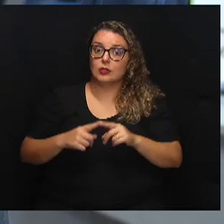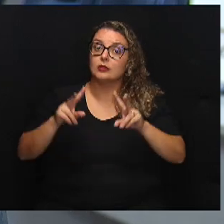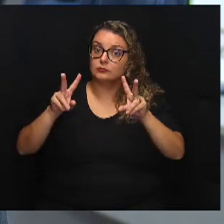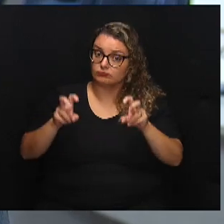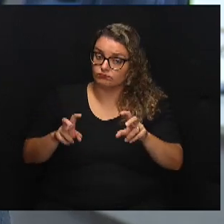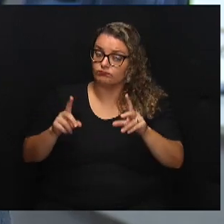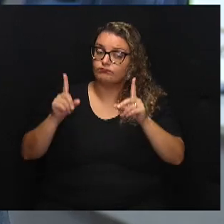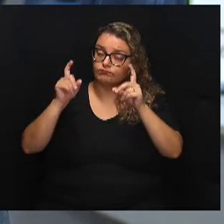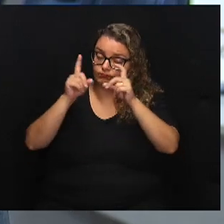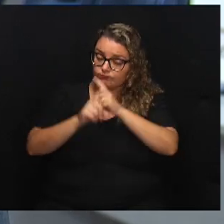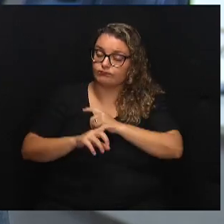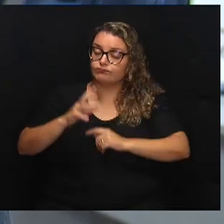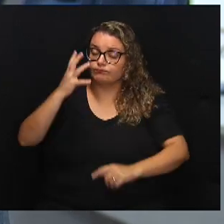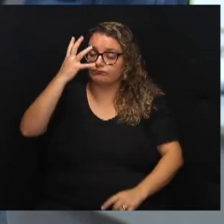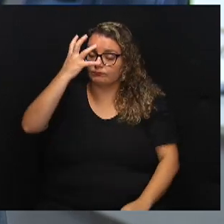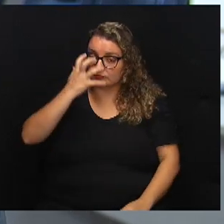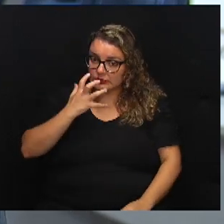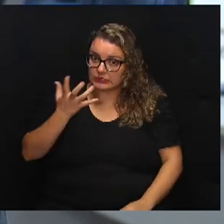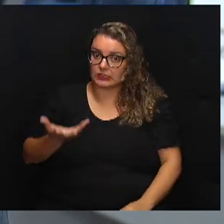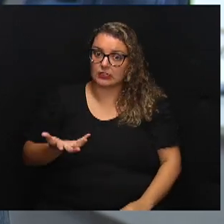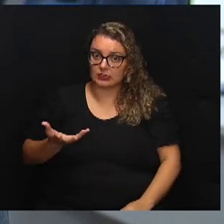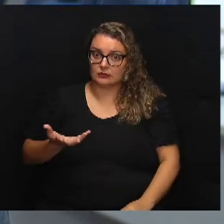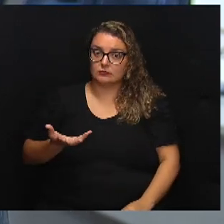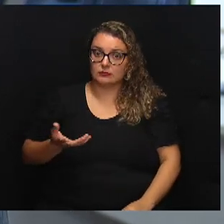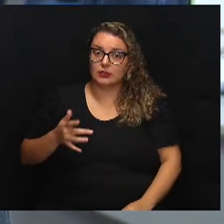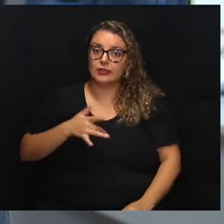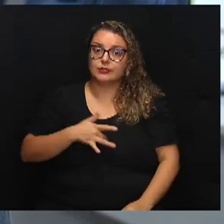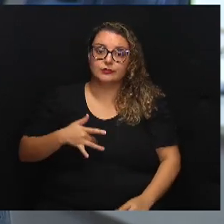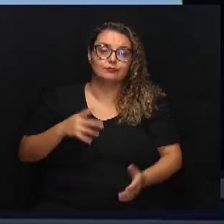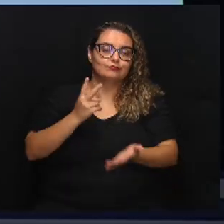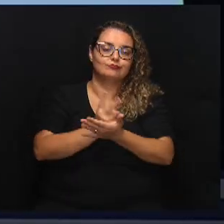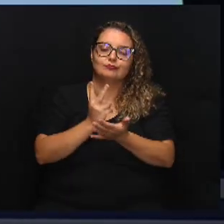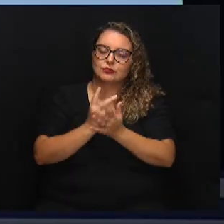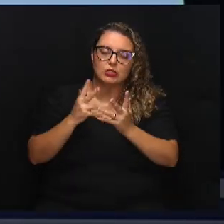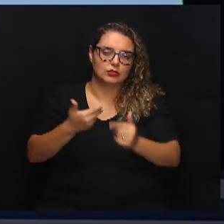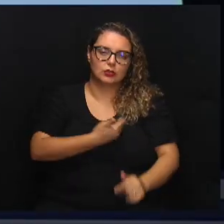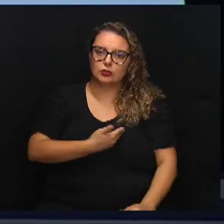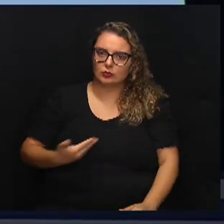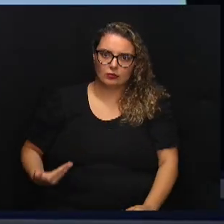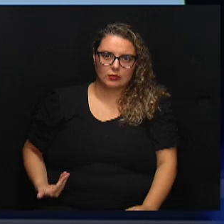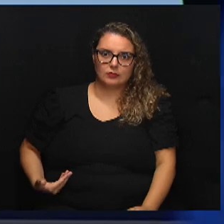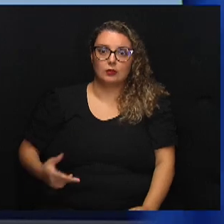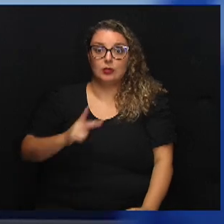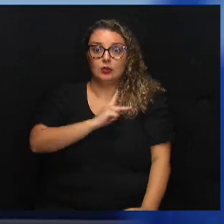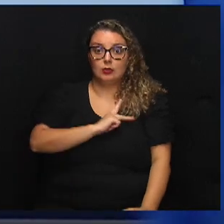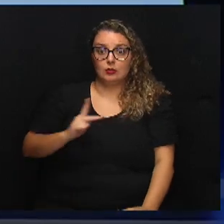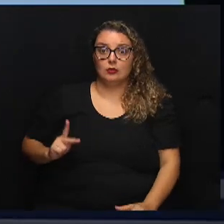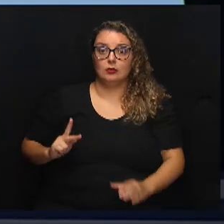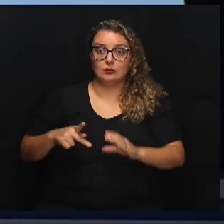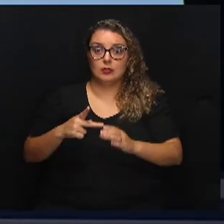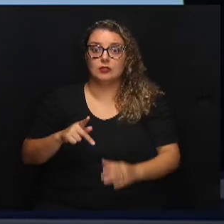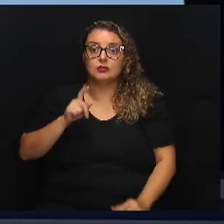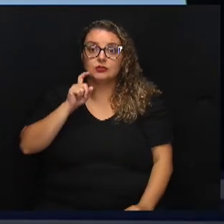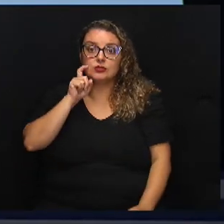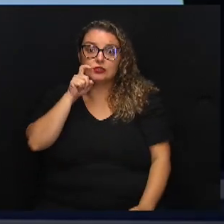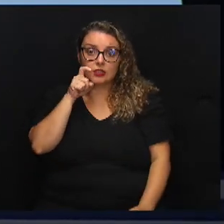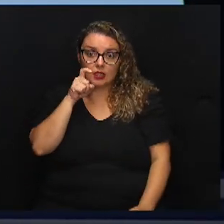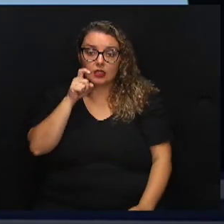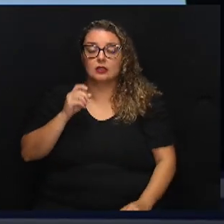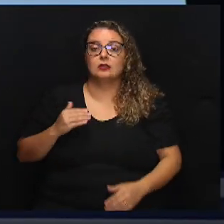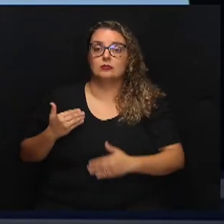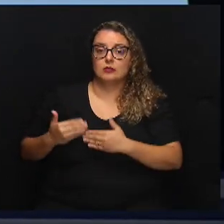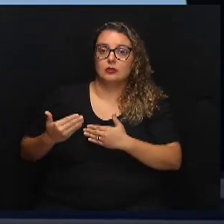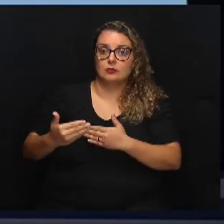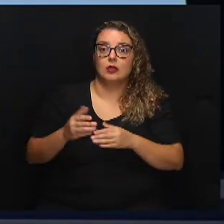saúde sempre é o calcanhar de Aquiles de todo o governo. O presidente da Câmara de Araras, que está à frente